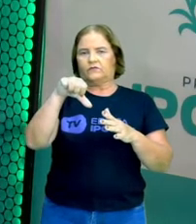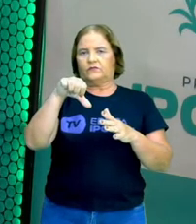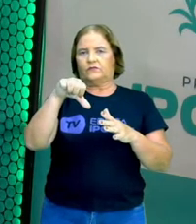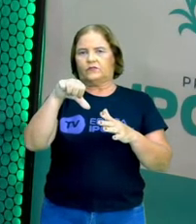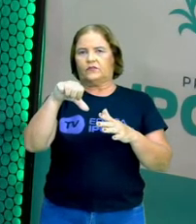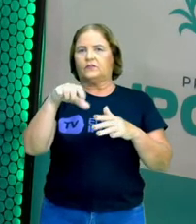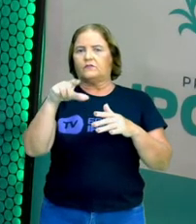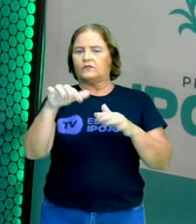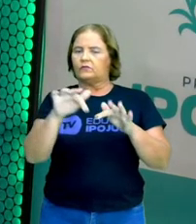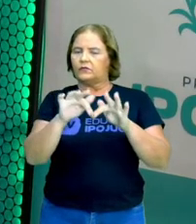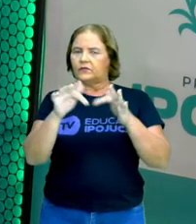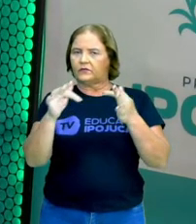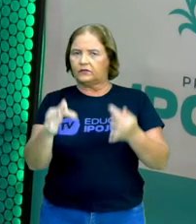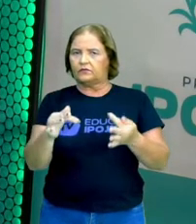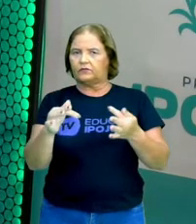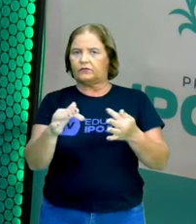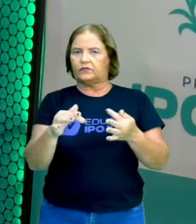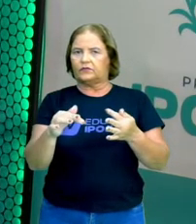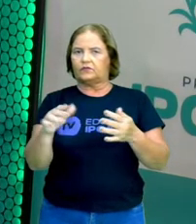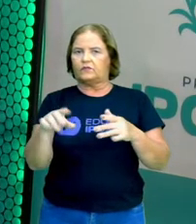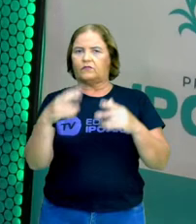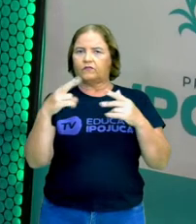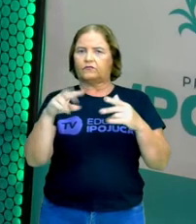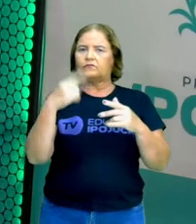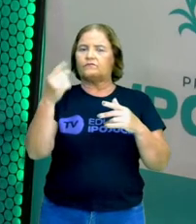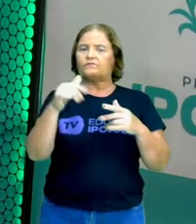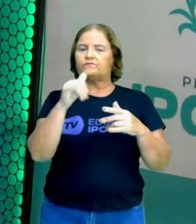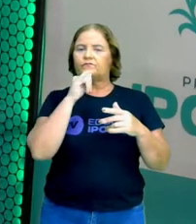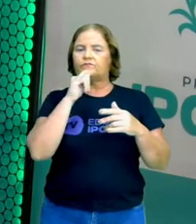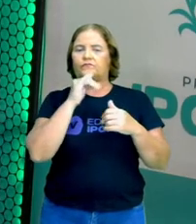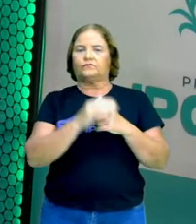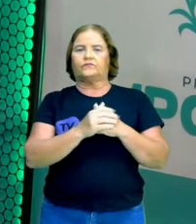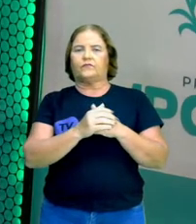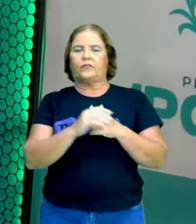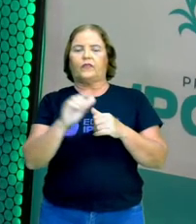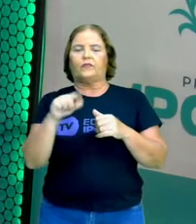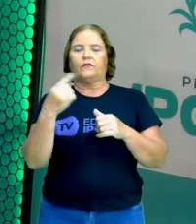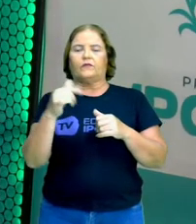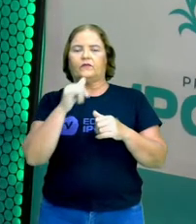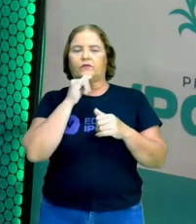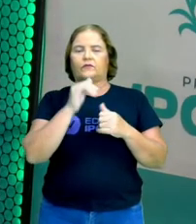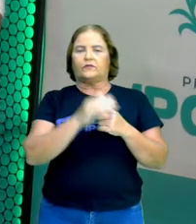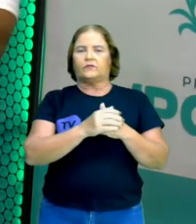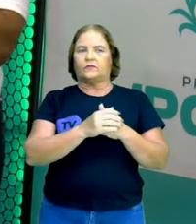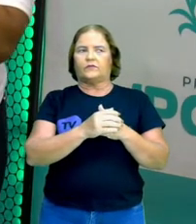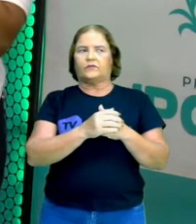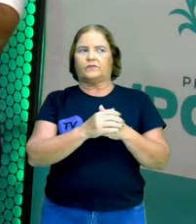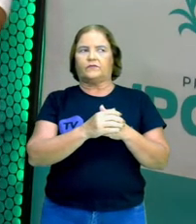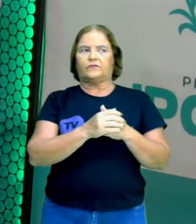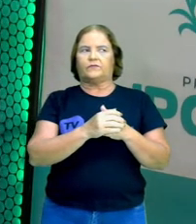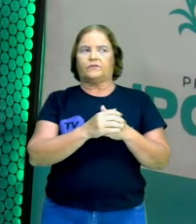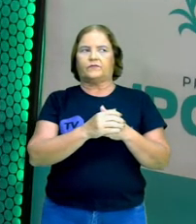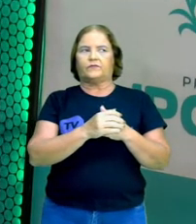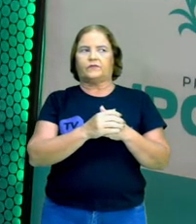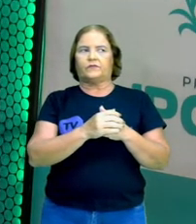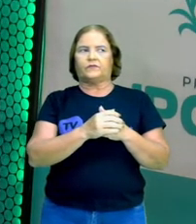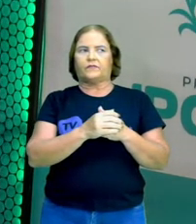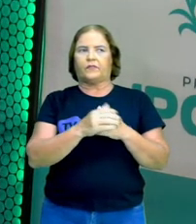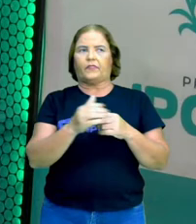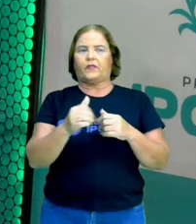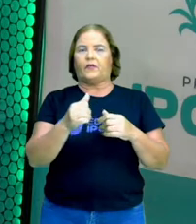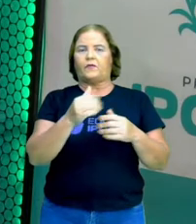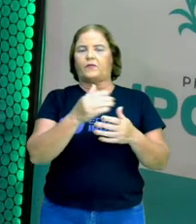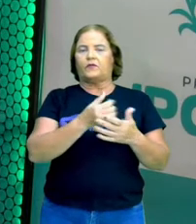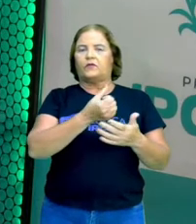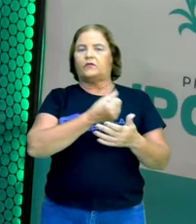ser bem simples? Vamos ver o outro exemplo? O outro exemplo, aqui. O período tem